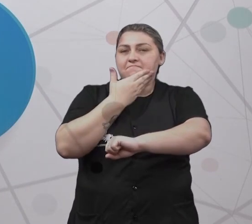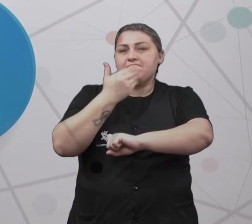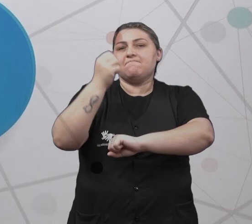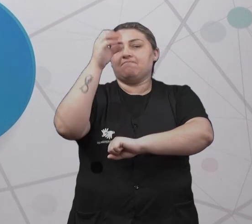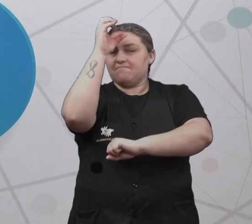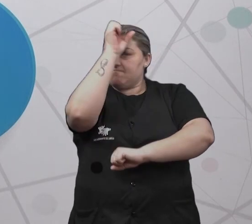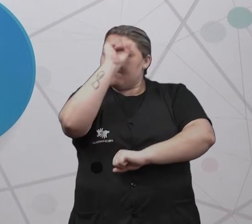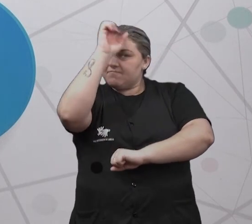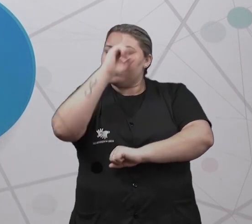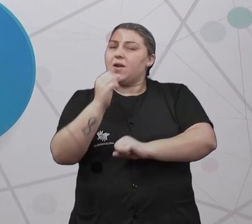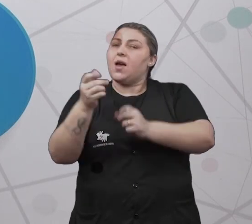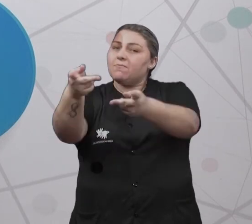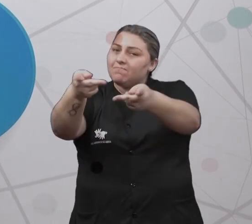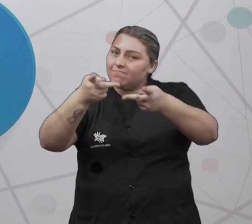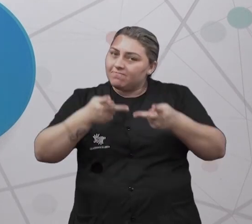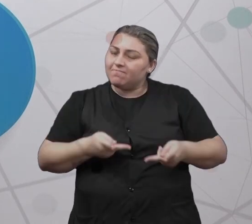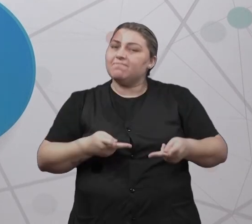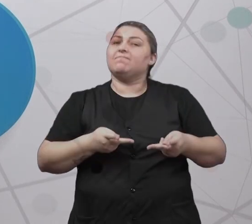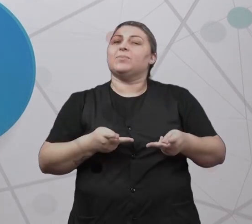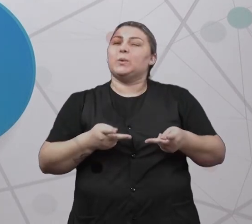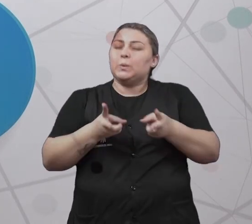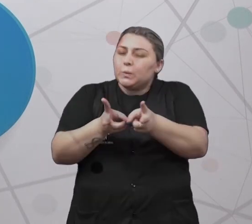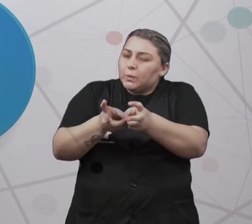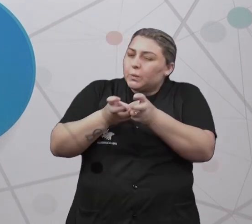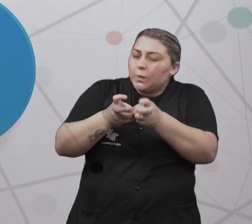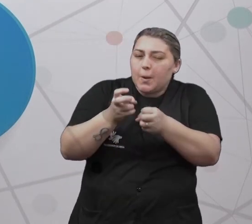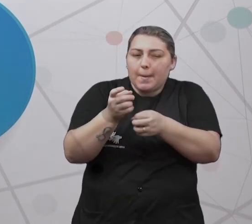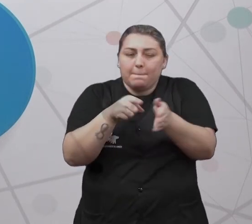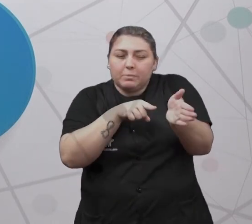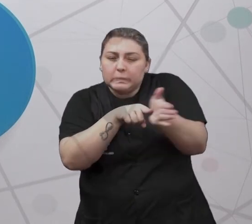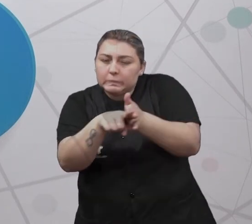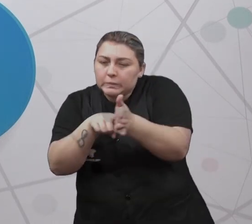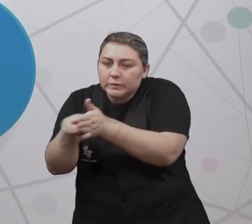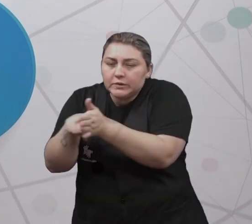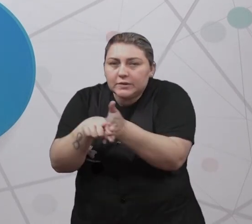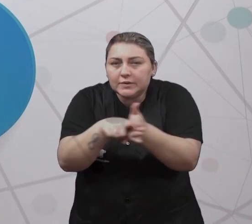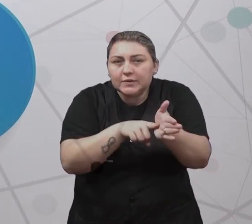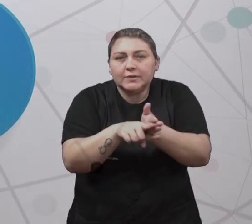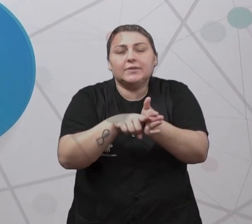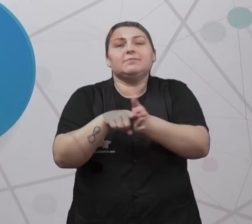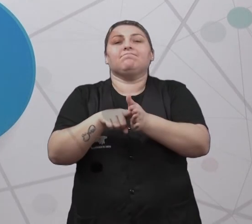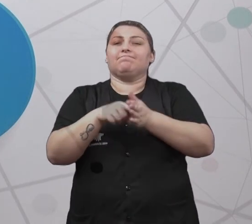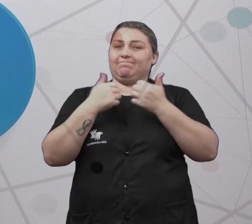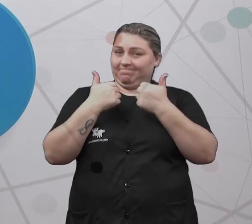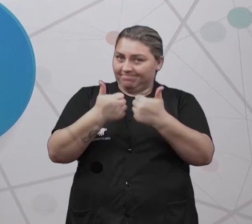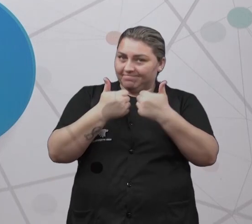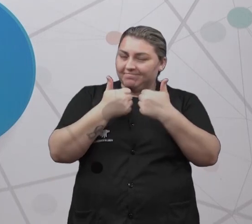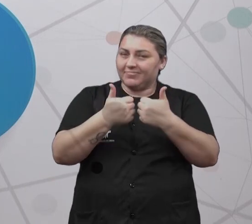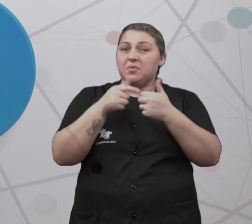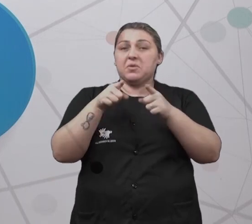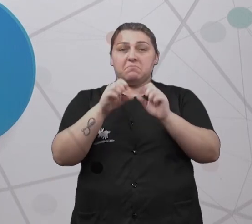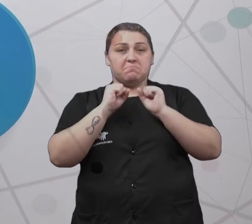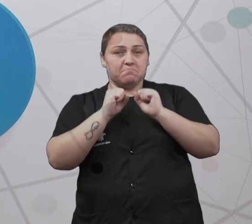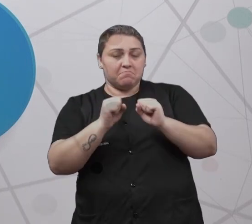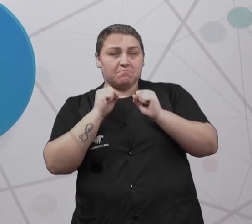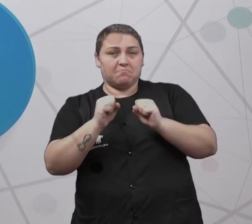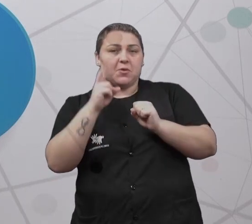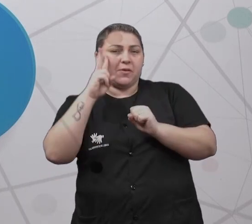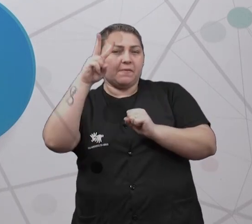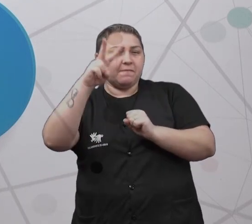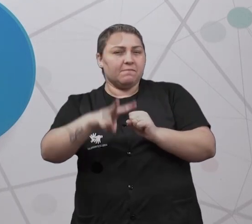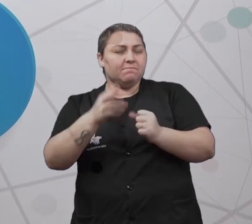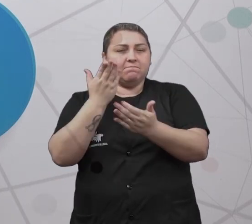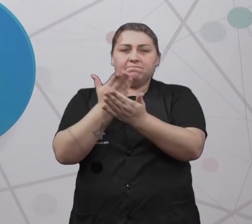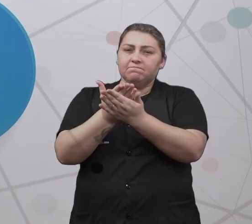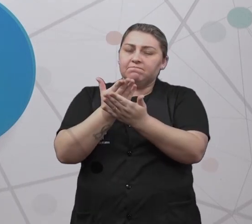E eu quero te convidar a explorar, né? A ser um explorador dessa plataforma. Para que você possa estar ali revendo